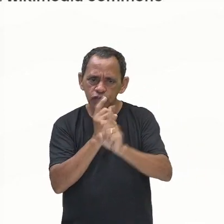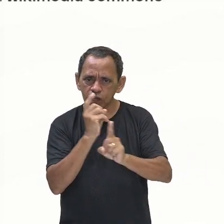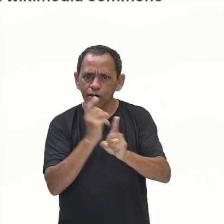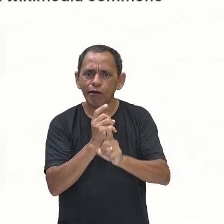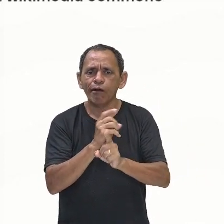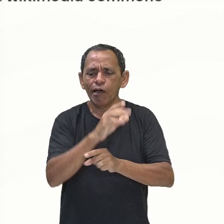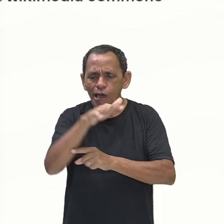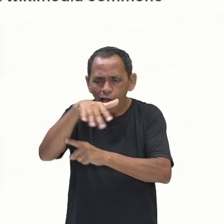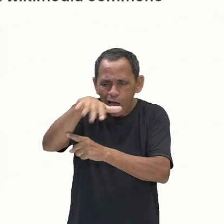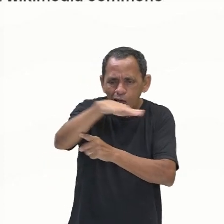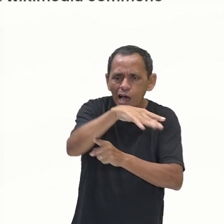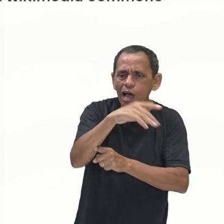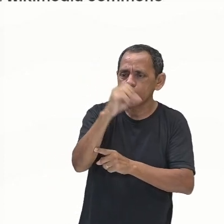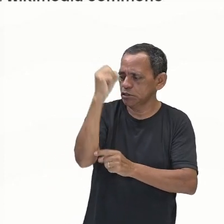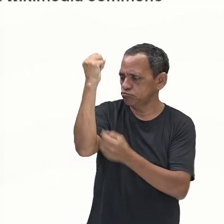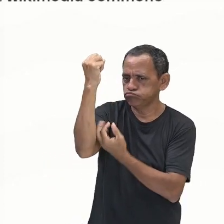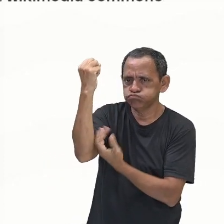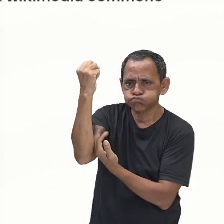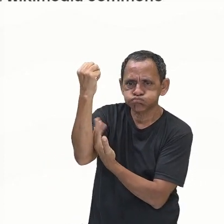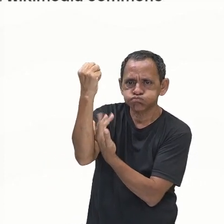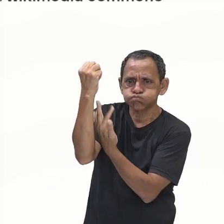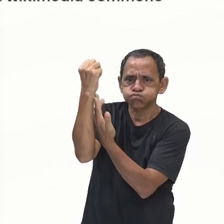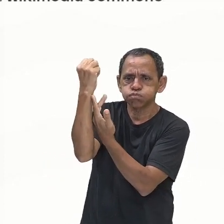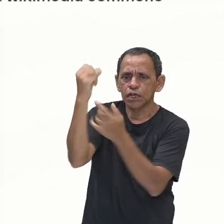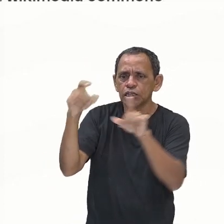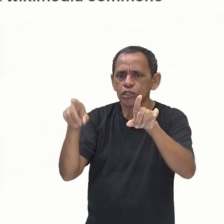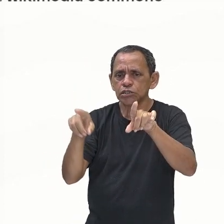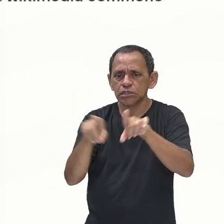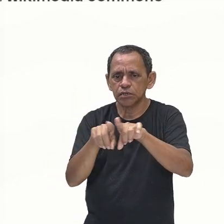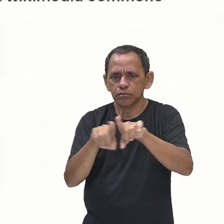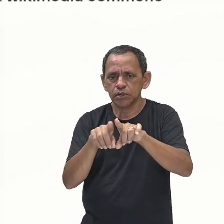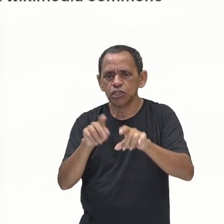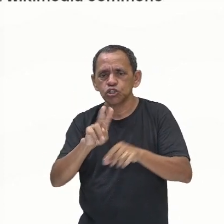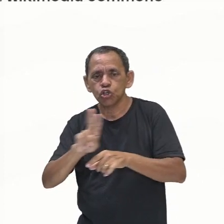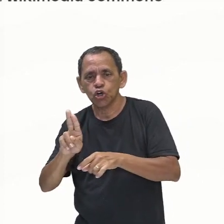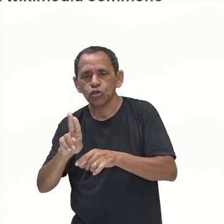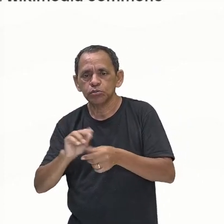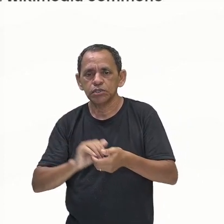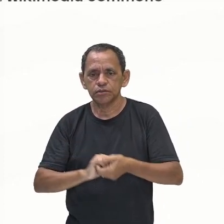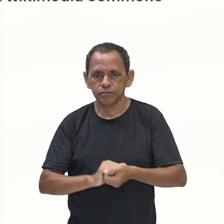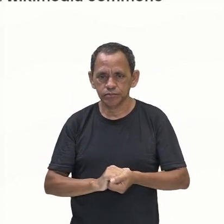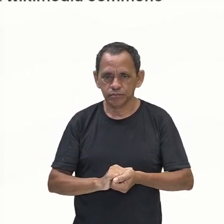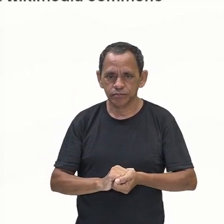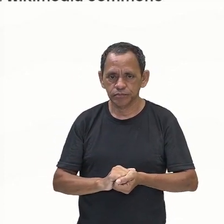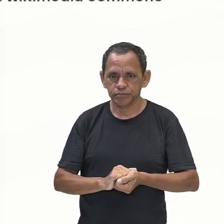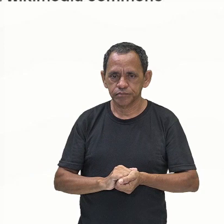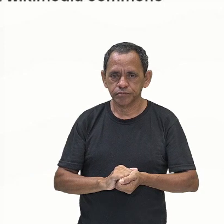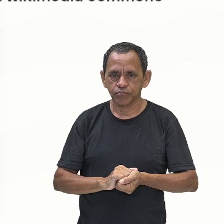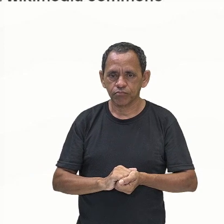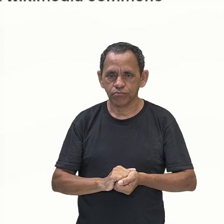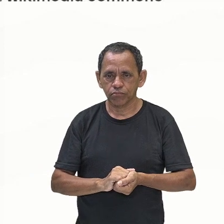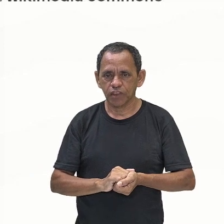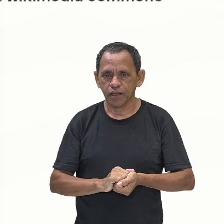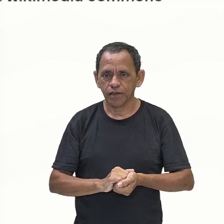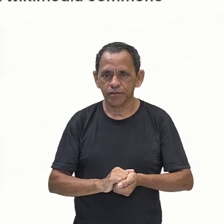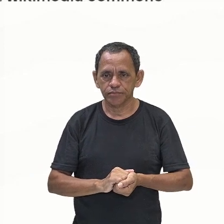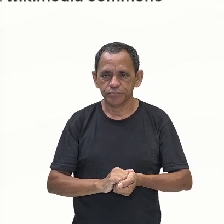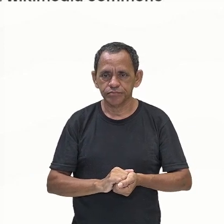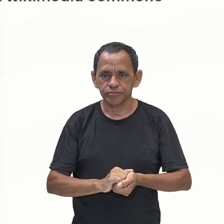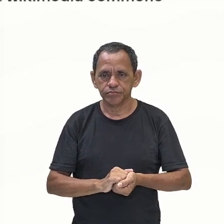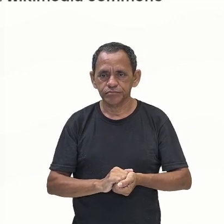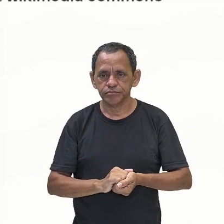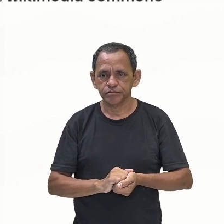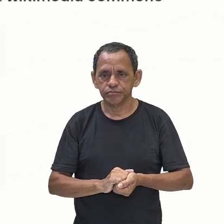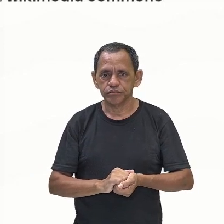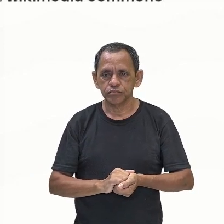chama de alvos espectrais, né? Nós vemos aqui também pela rugosidade dessa imagem, estão vendo esses diversos traços, que